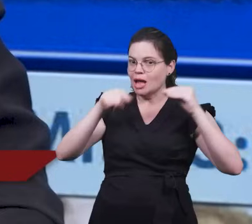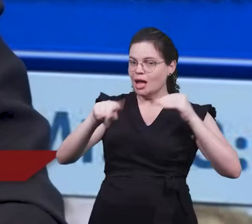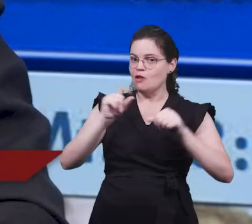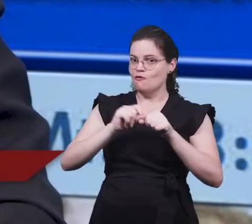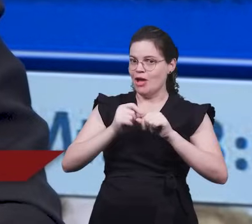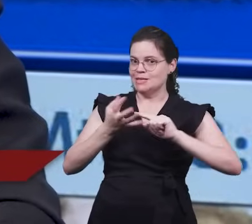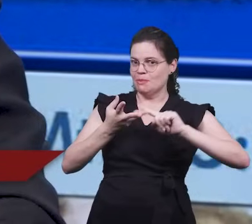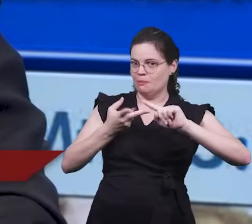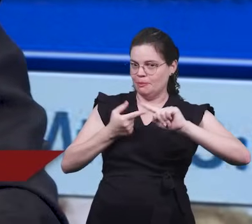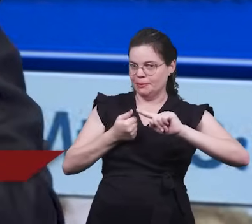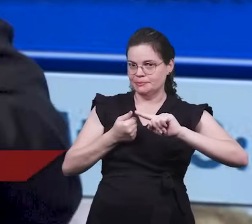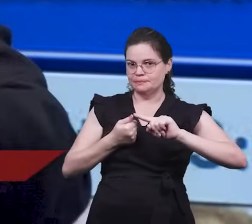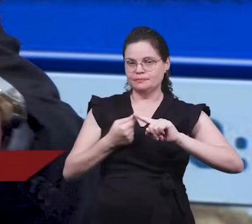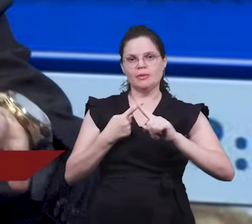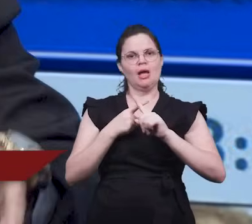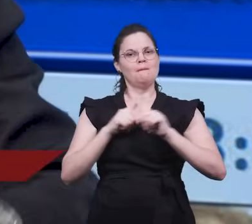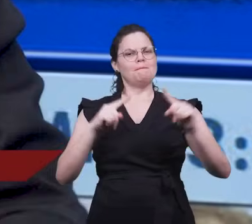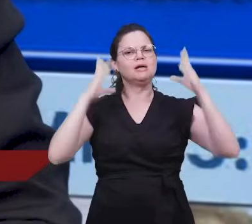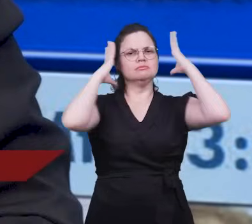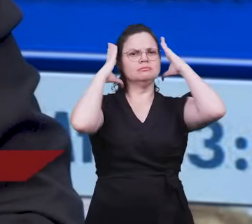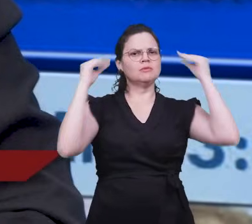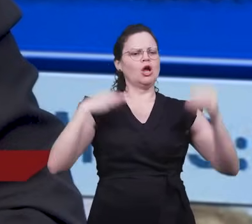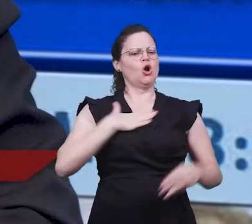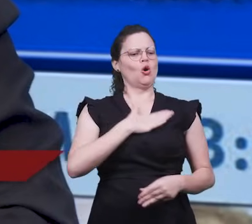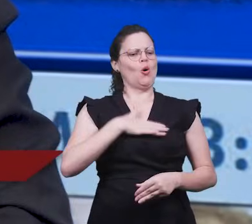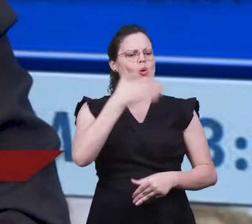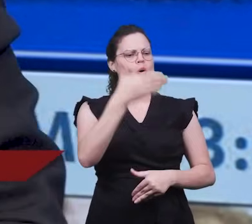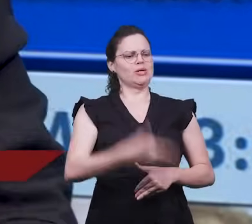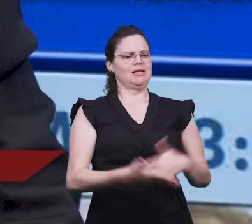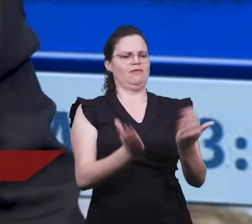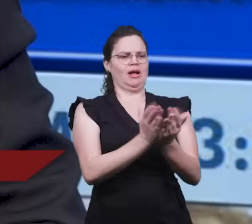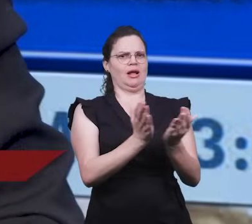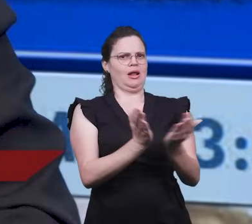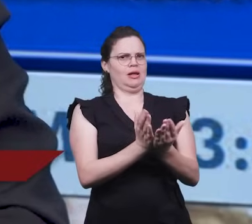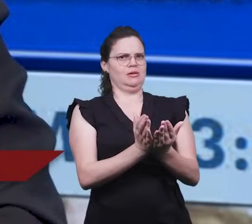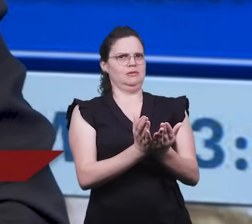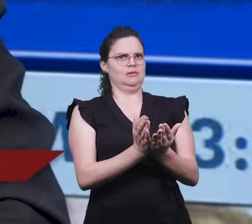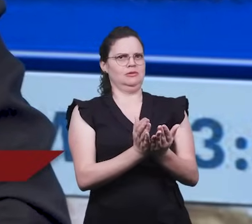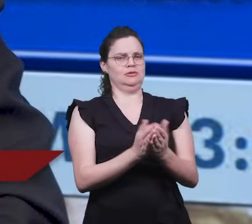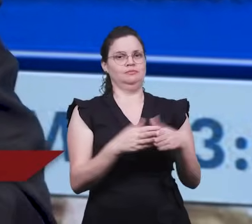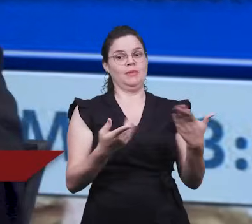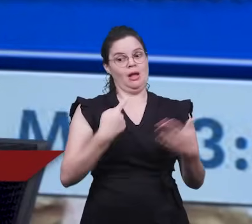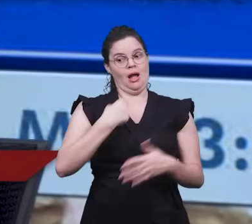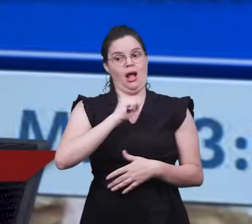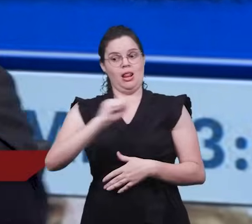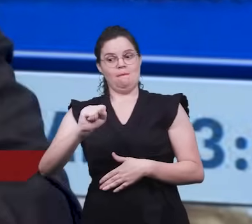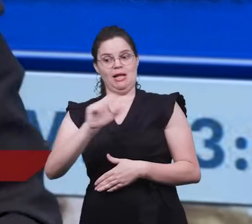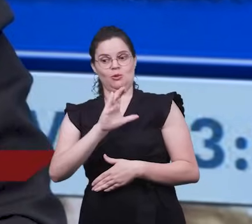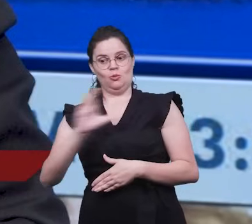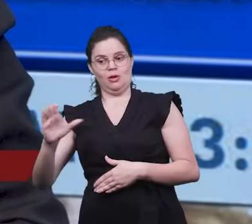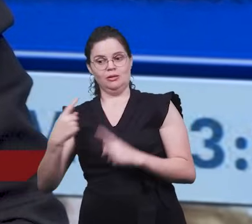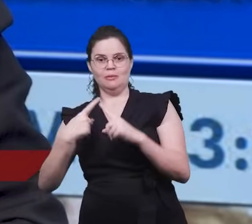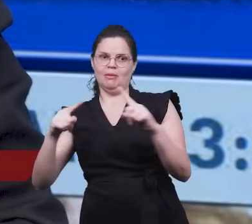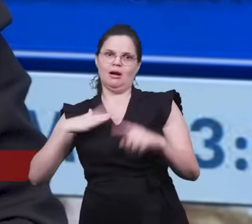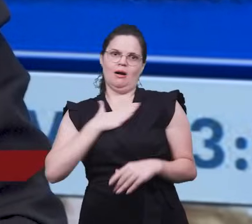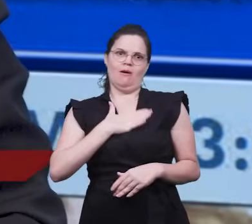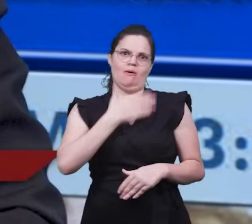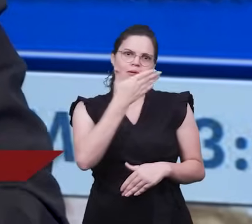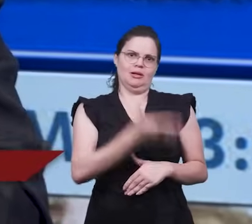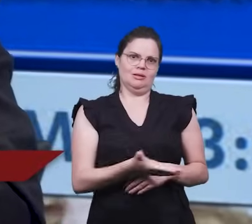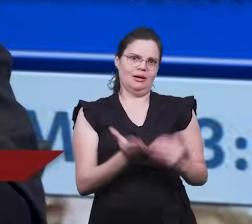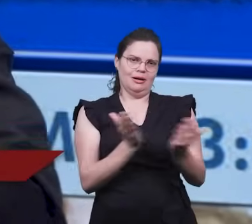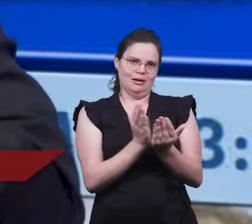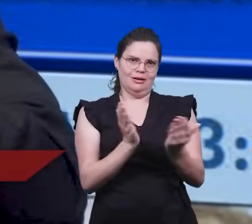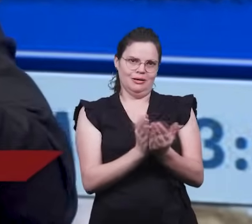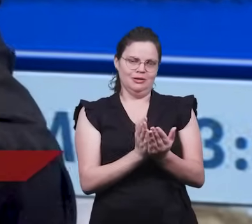imperador, né? Mas ele gostava dos cristãos, ele tinha um lado bom que ele gostava dos cristãos, né? Em 312 ele mata o cunhado,